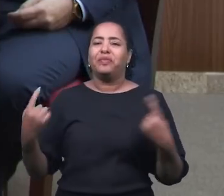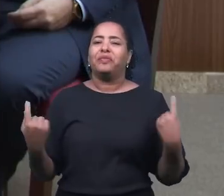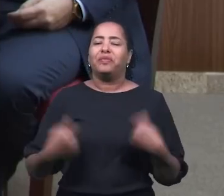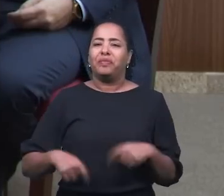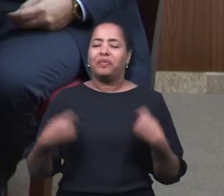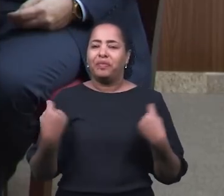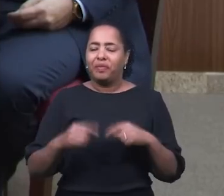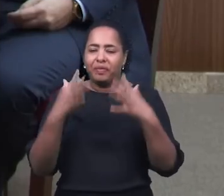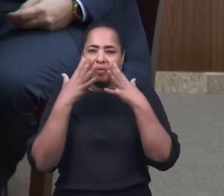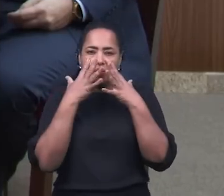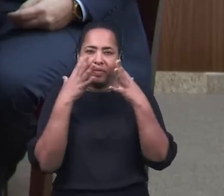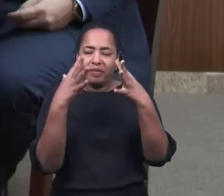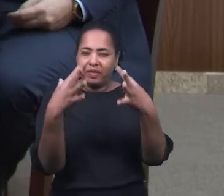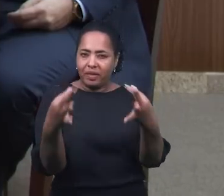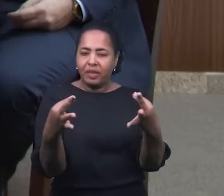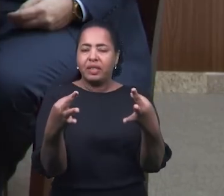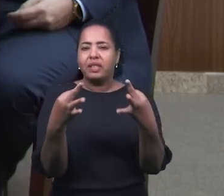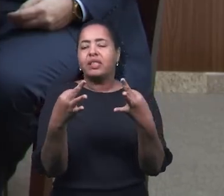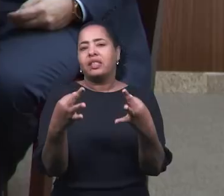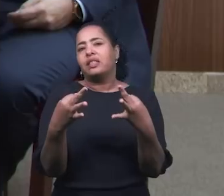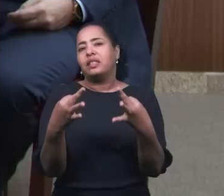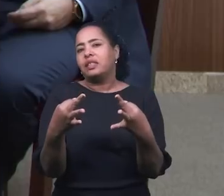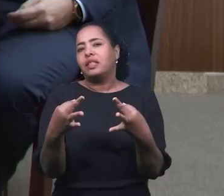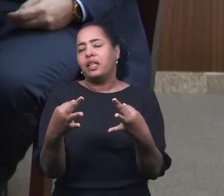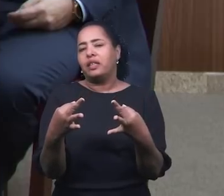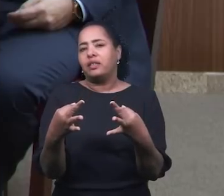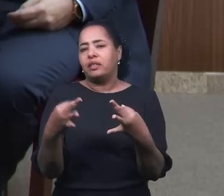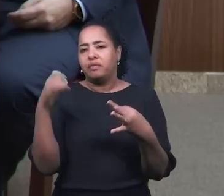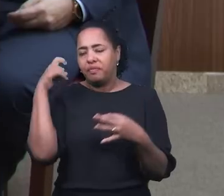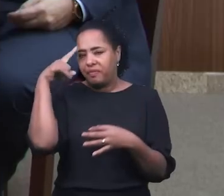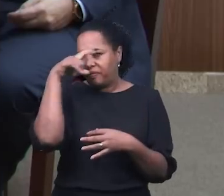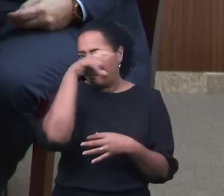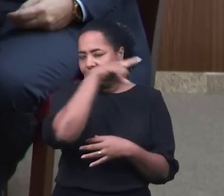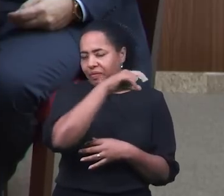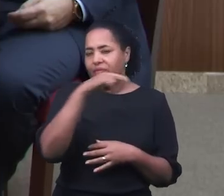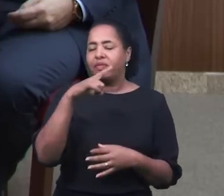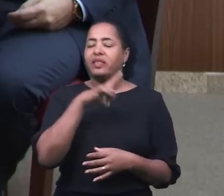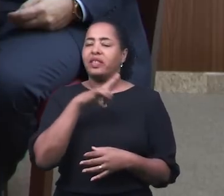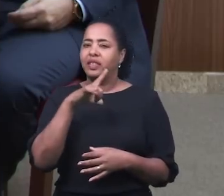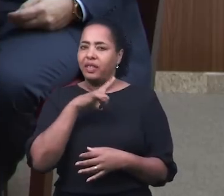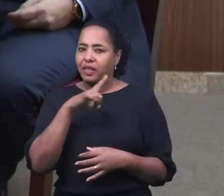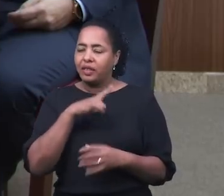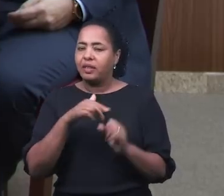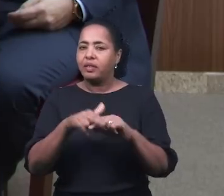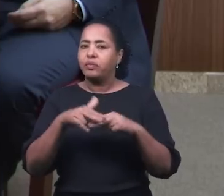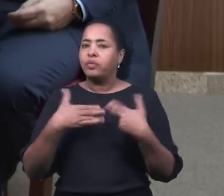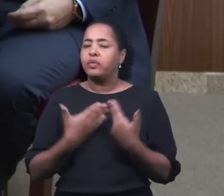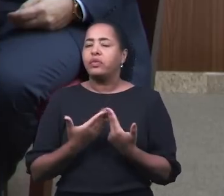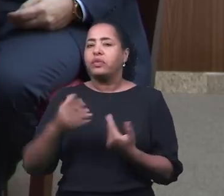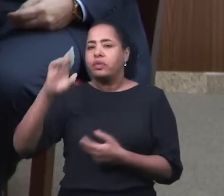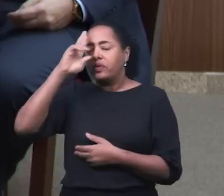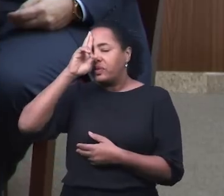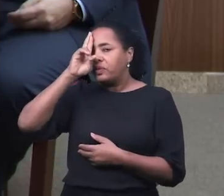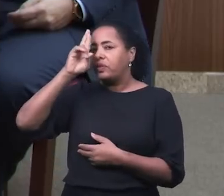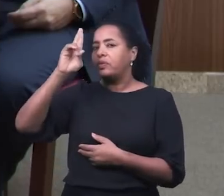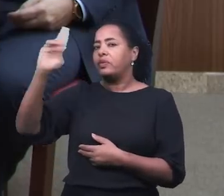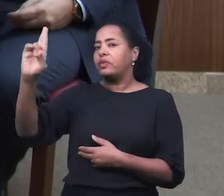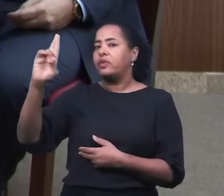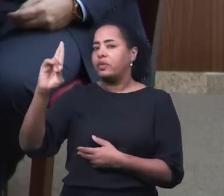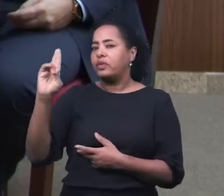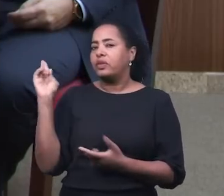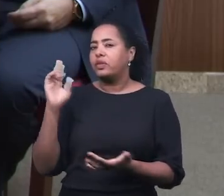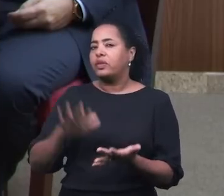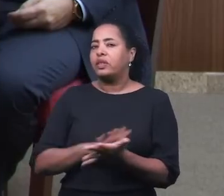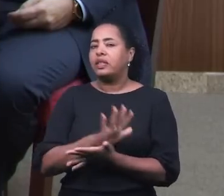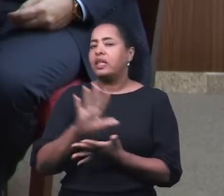alertas, atentos, para não sermos pegos em nenhuma dificuldade dessa natureza, porque da parte do Senhor não